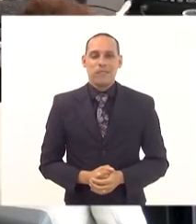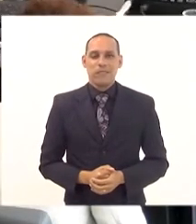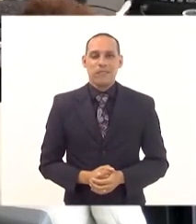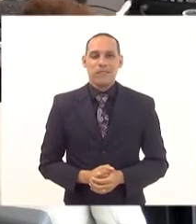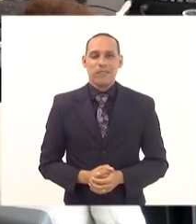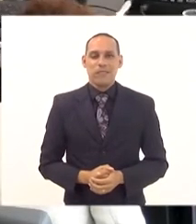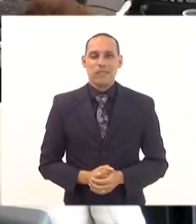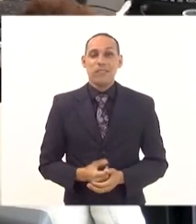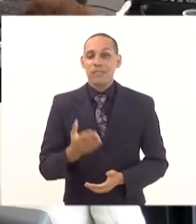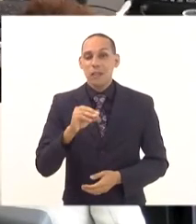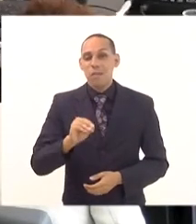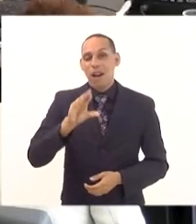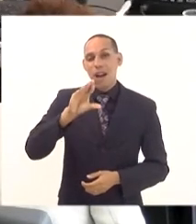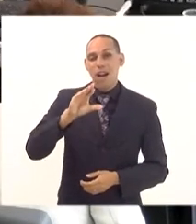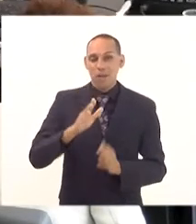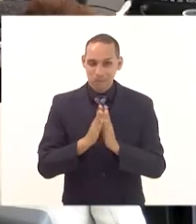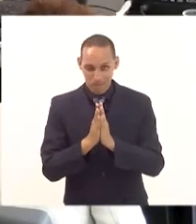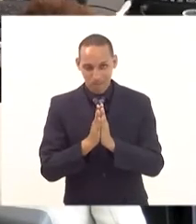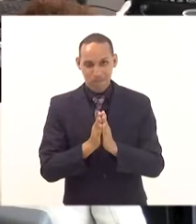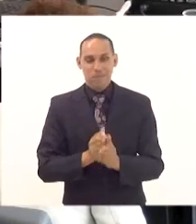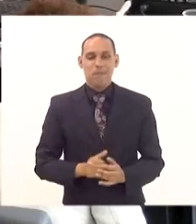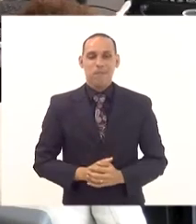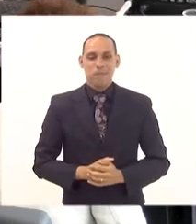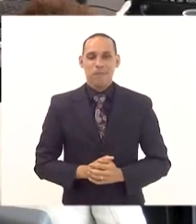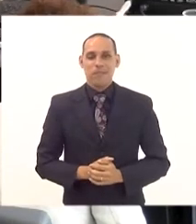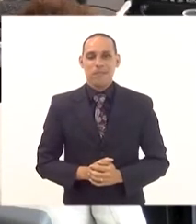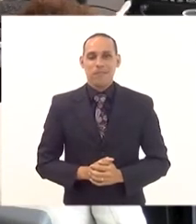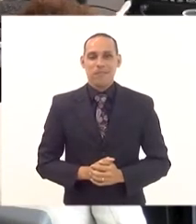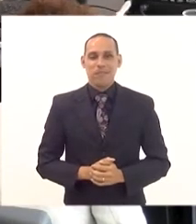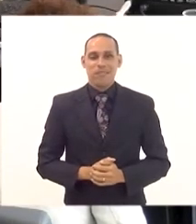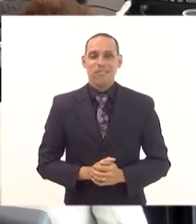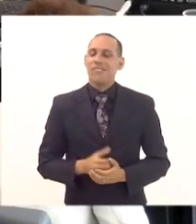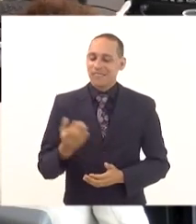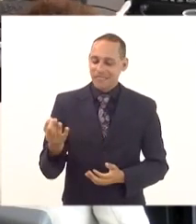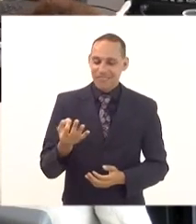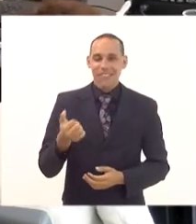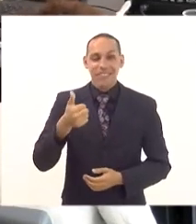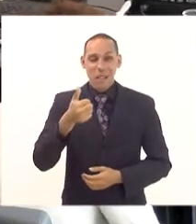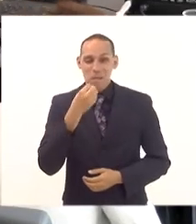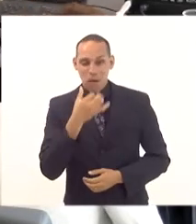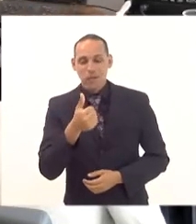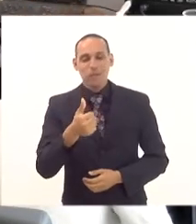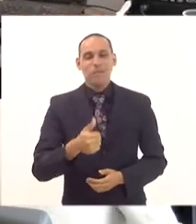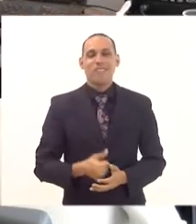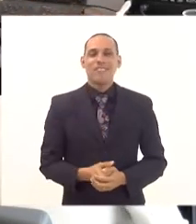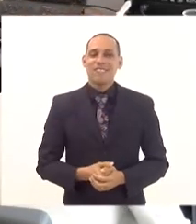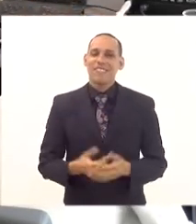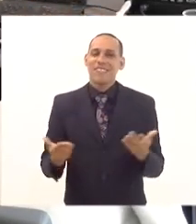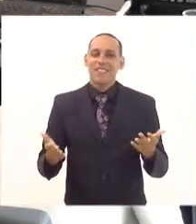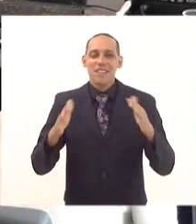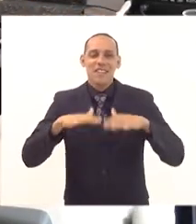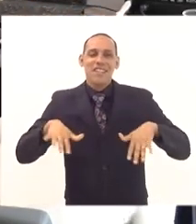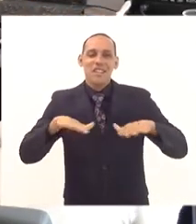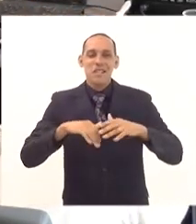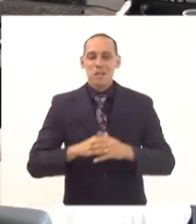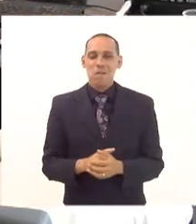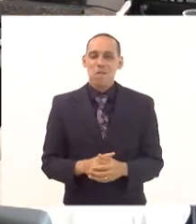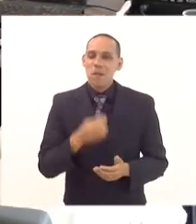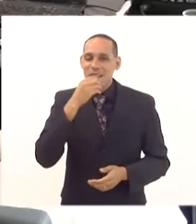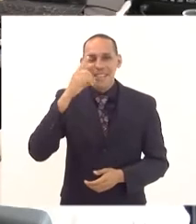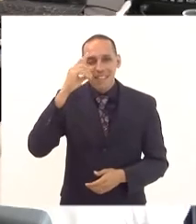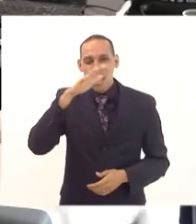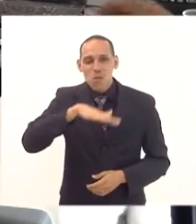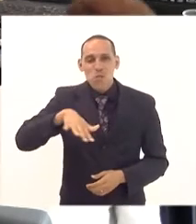o seu áudio mic o seu áudio Oi tia agora se Guarda tá bom agora tá bom pessoal é